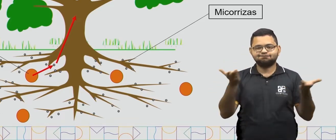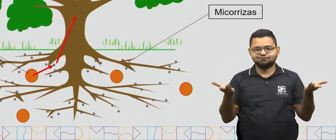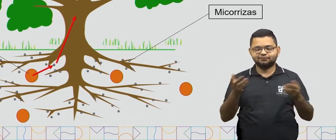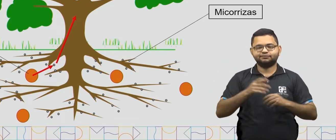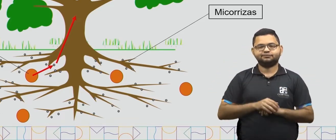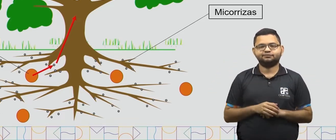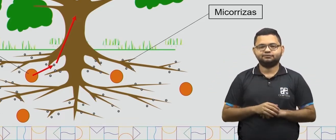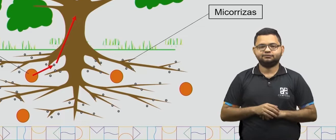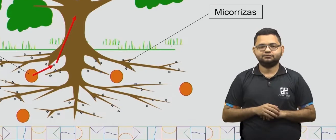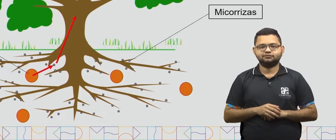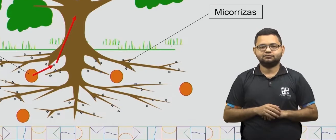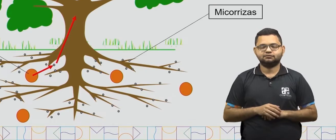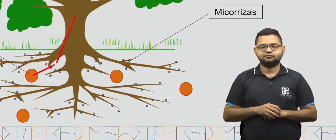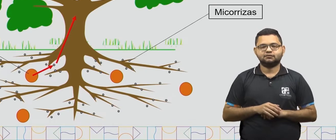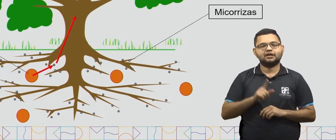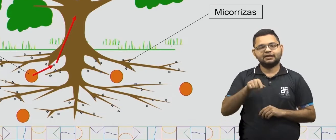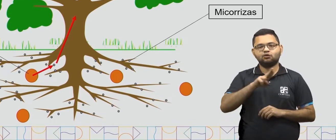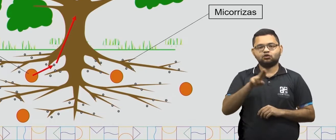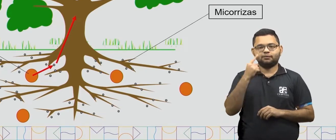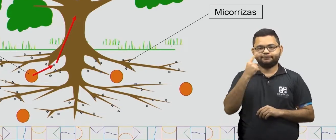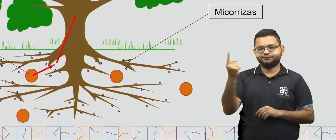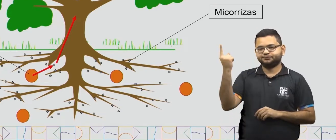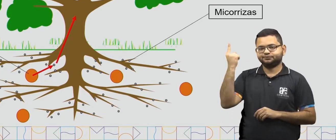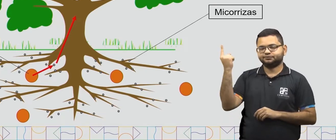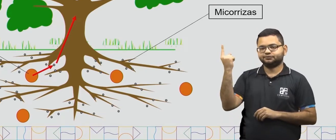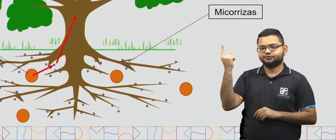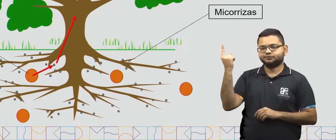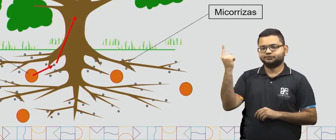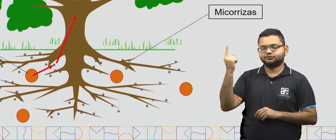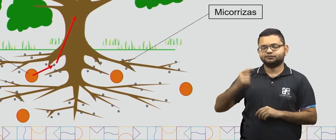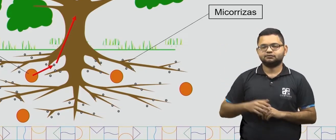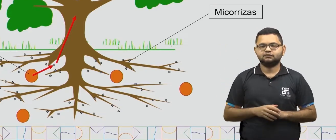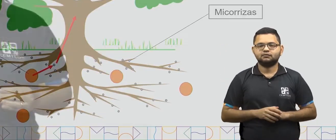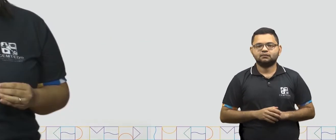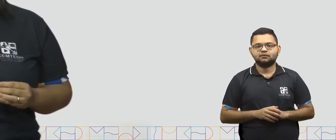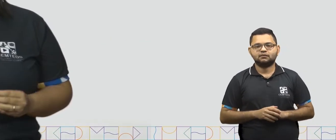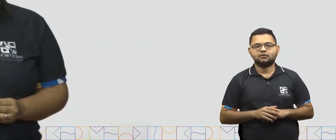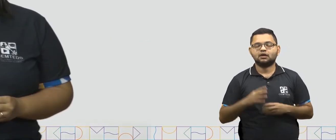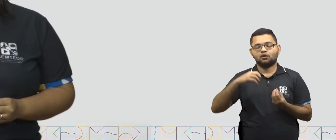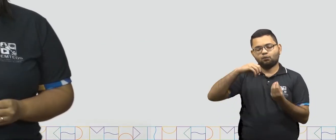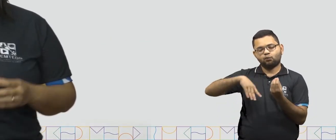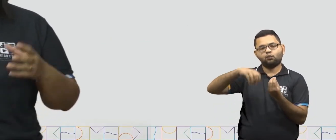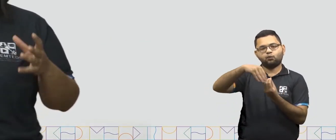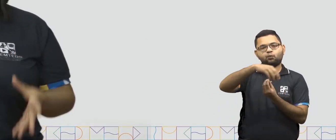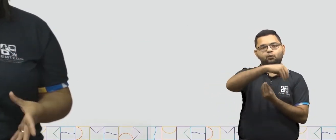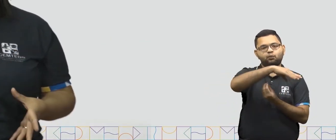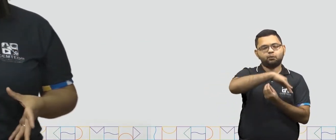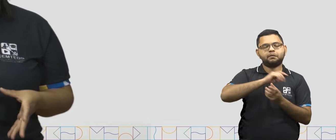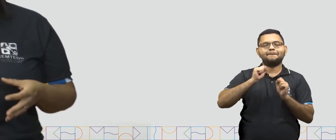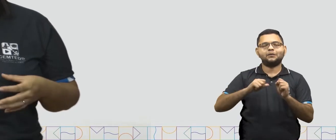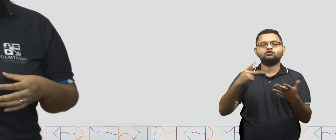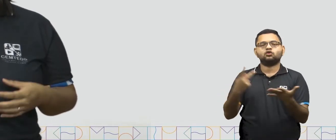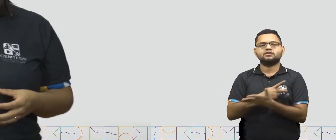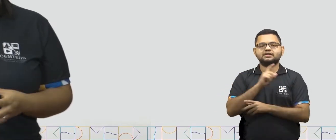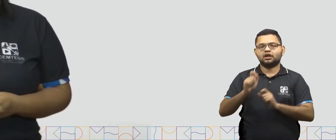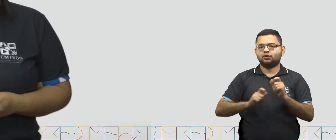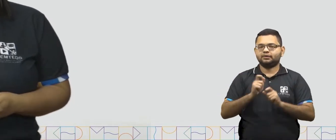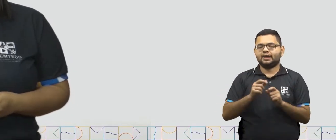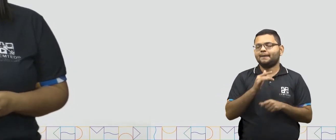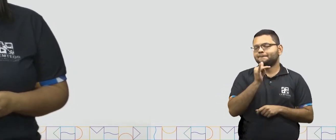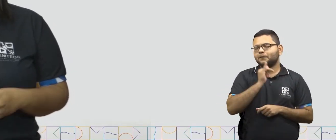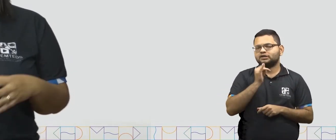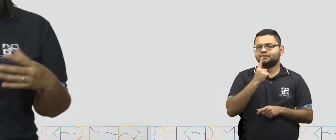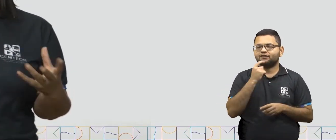se beneficiam. A este processo chamamos de mutualismo. Os fungos podem ser inoportunos quando apodrecem